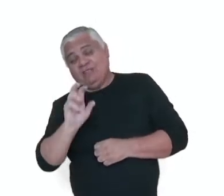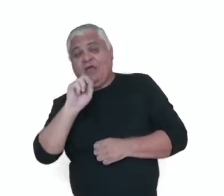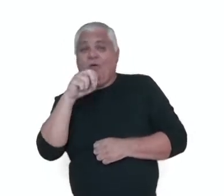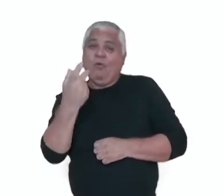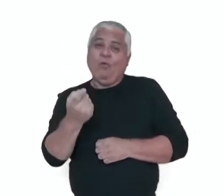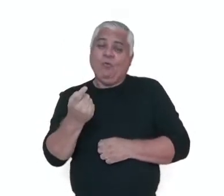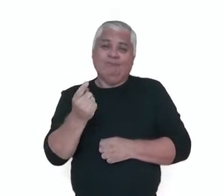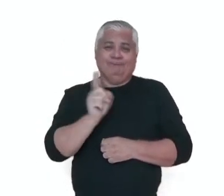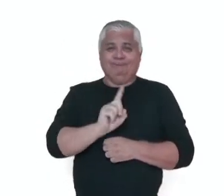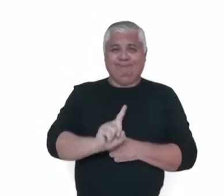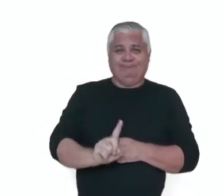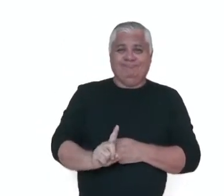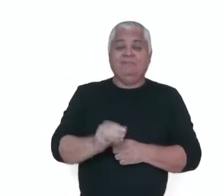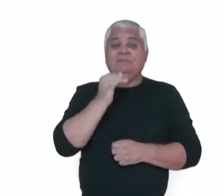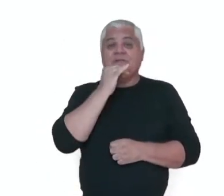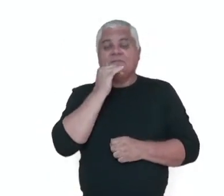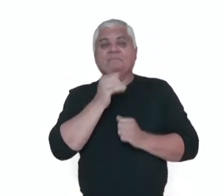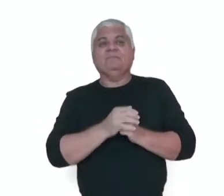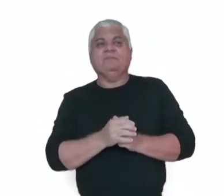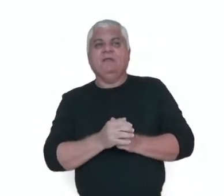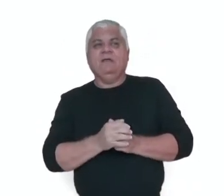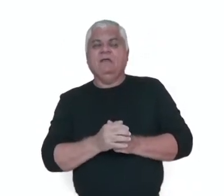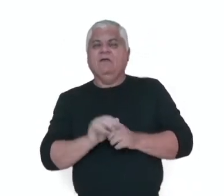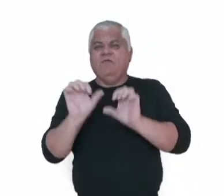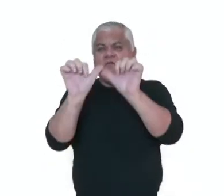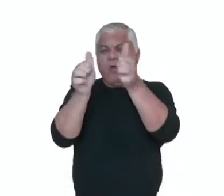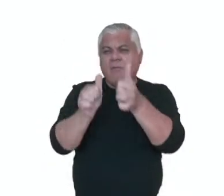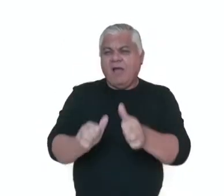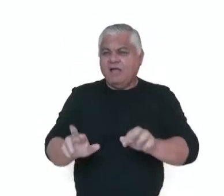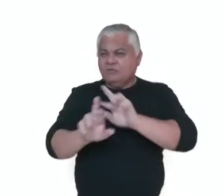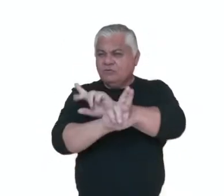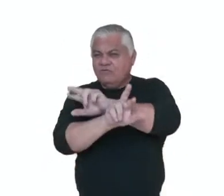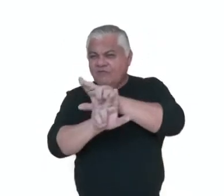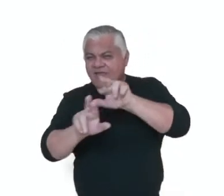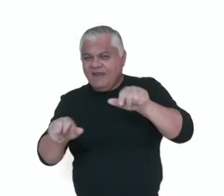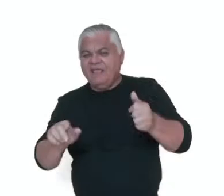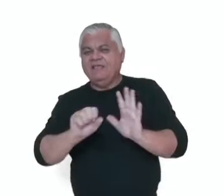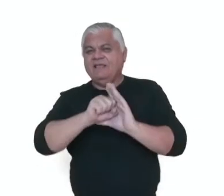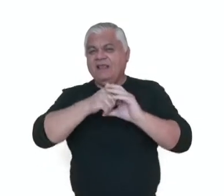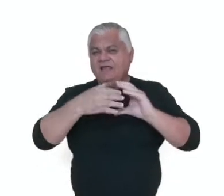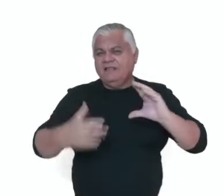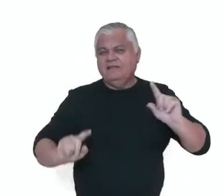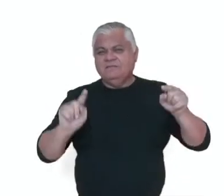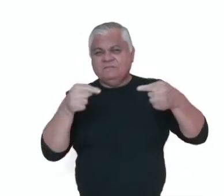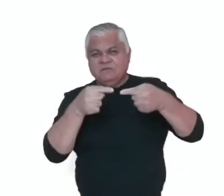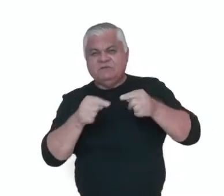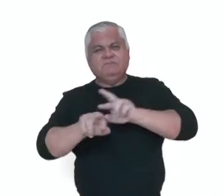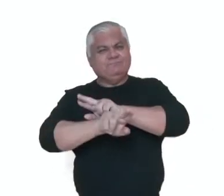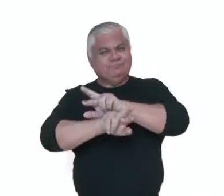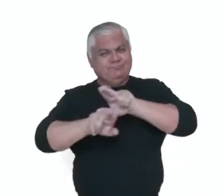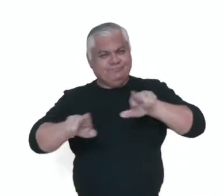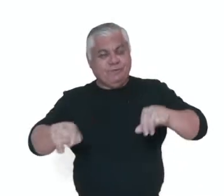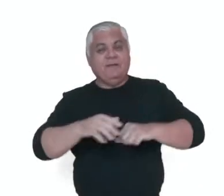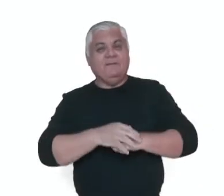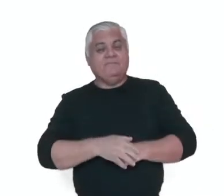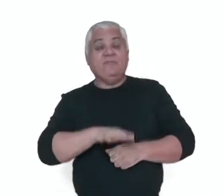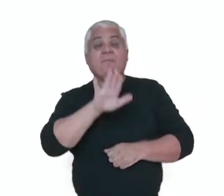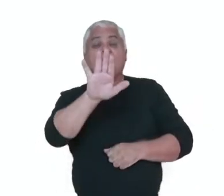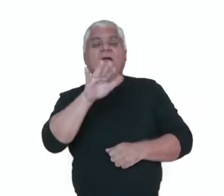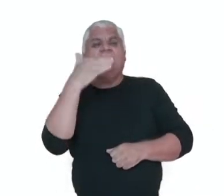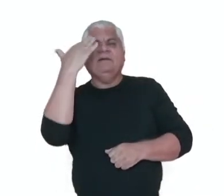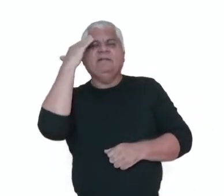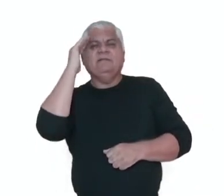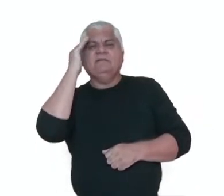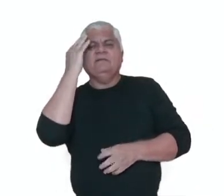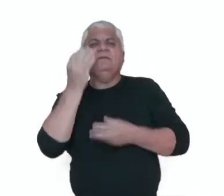ginástica, com novos contornos ou não, de acordo com suas principais características e objetivos. Então, nós temos, para entender